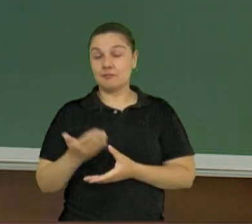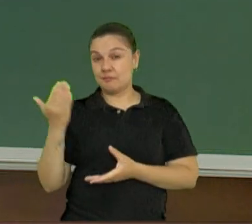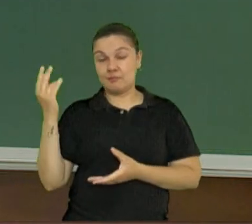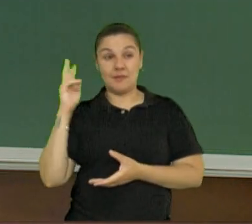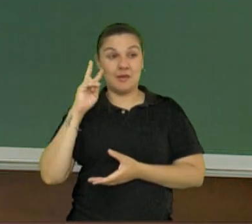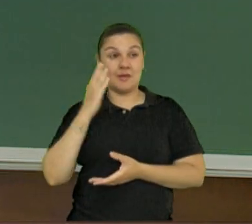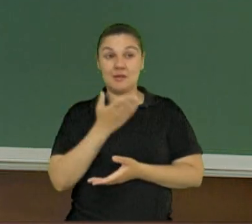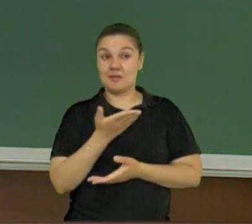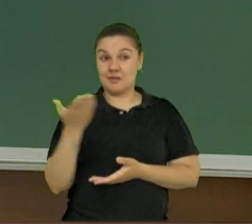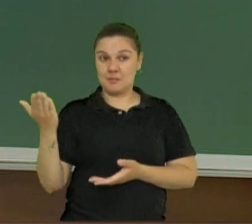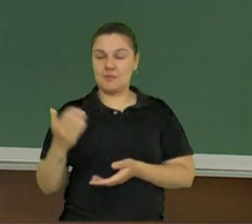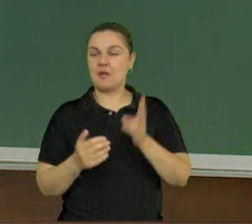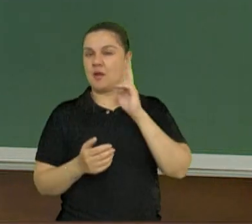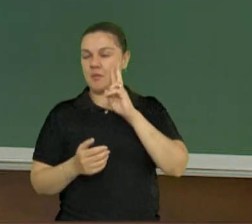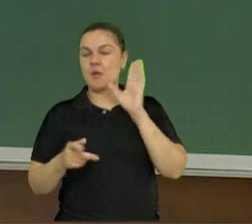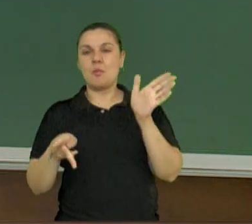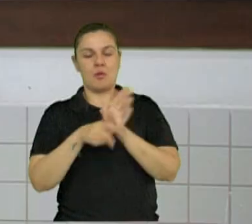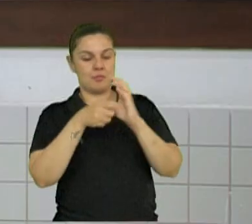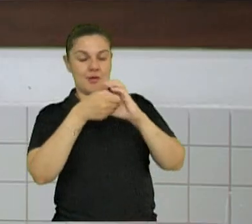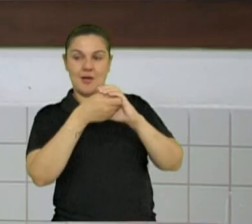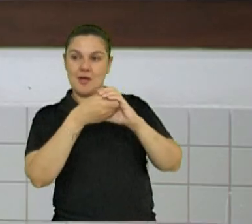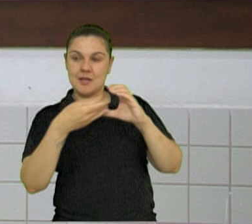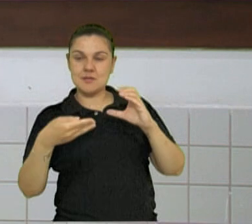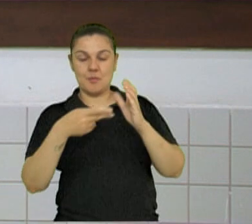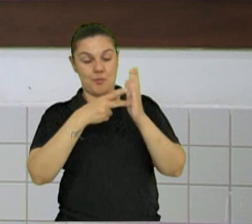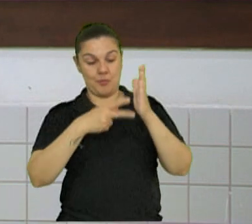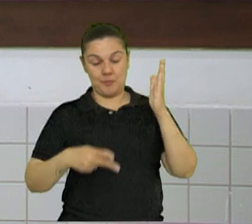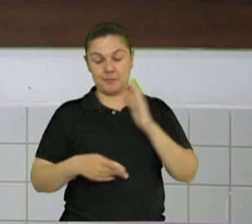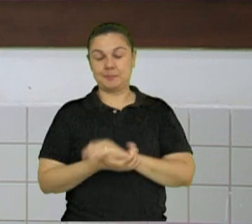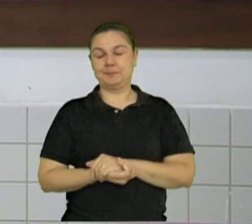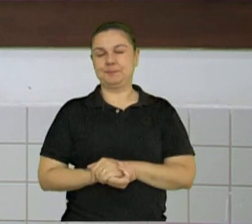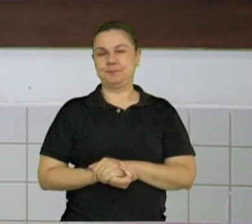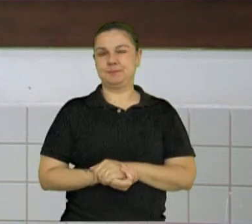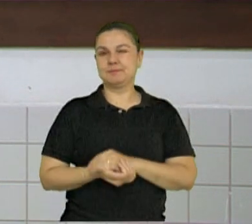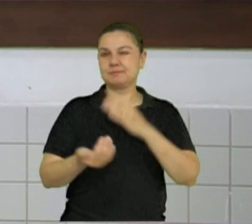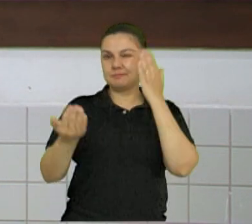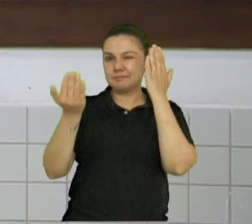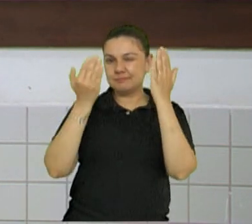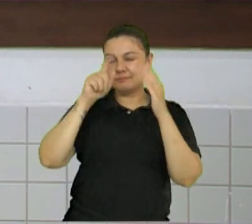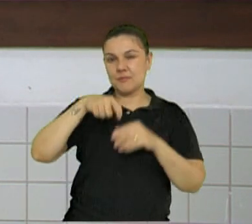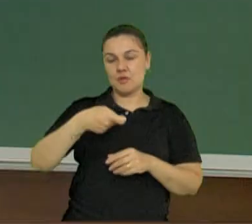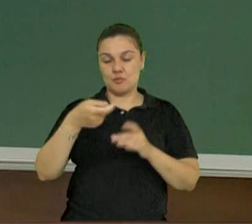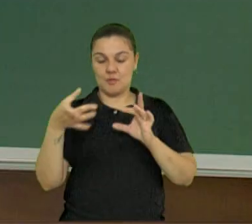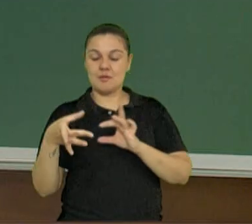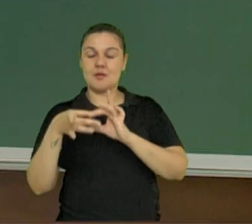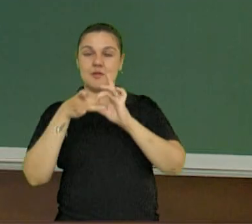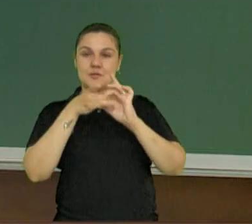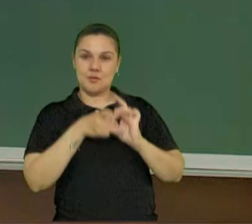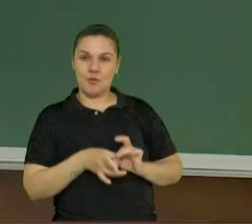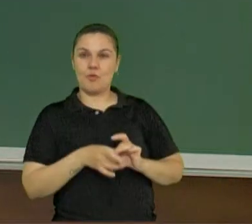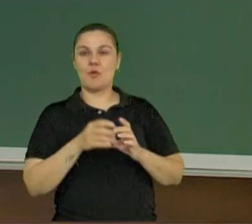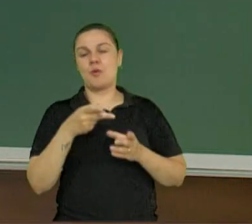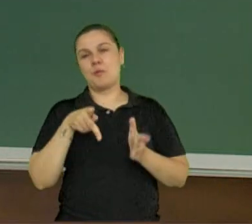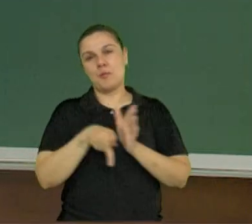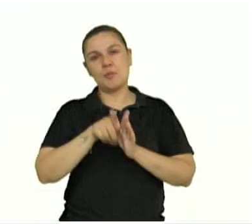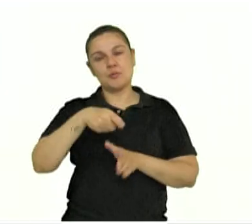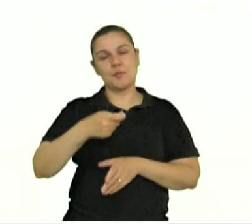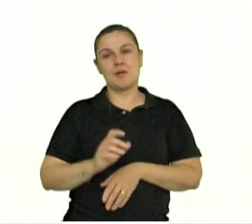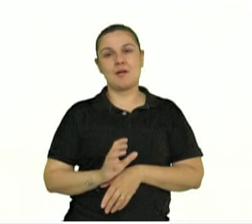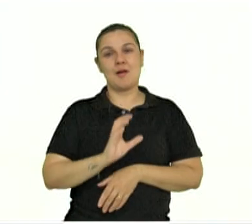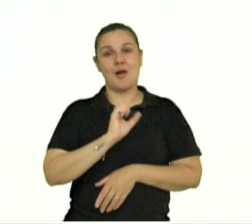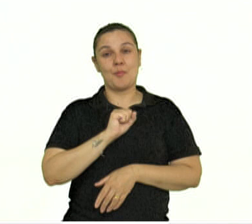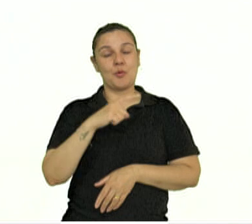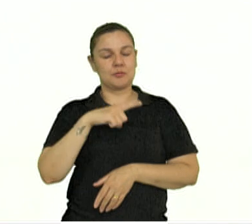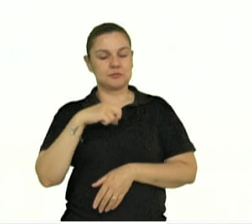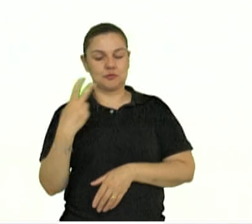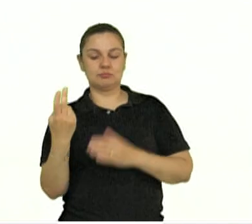para a gente relembrar, relembramos as características do gênero poema, refletimos sobre esse contexto de produção, falando de amor, pensando que nós temos